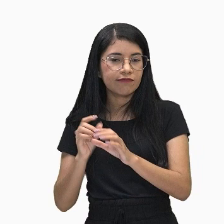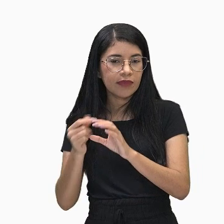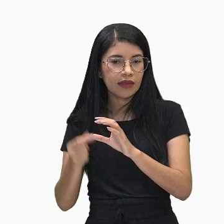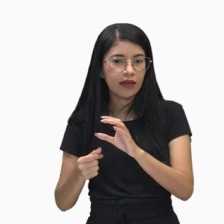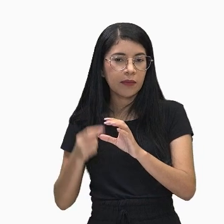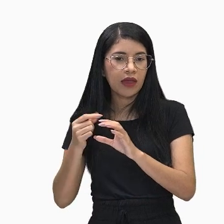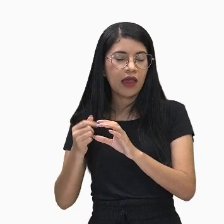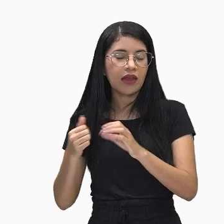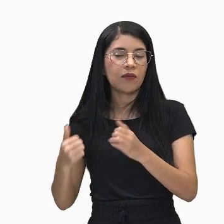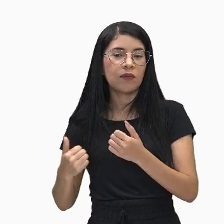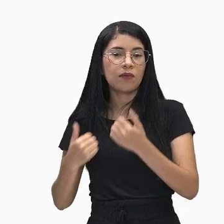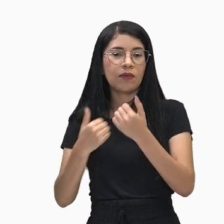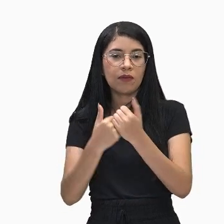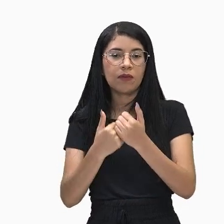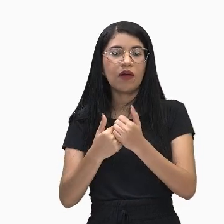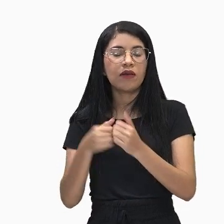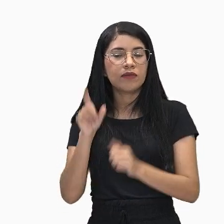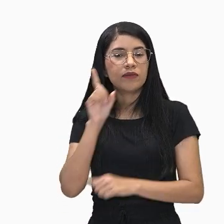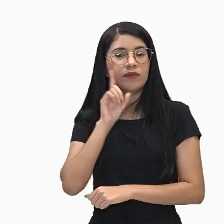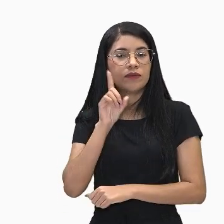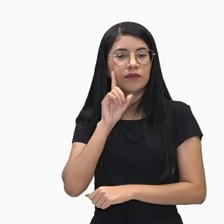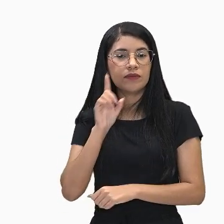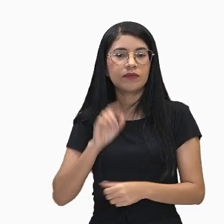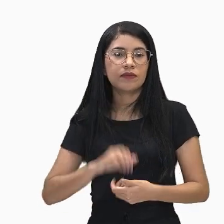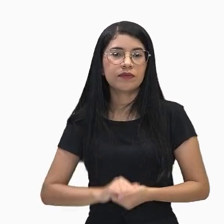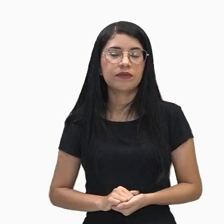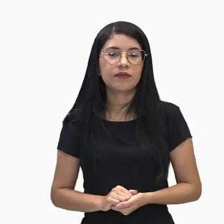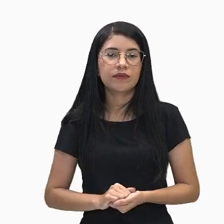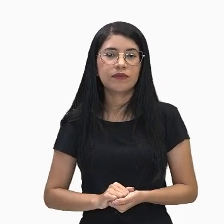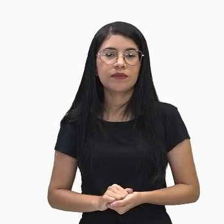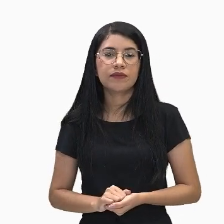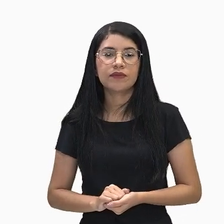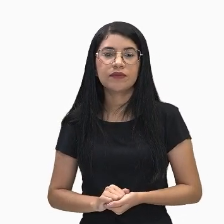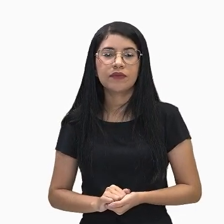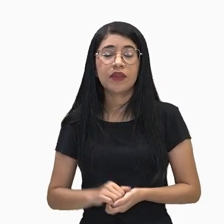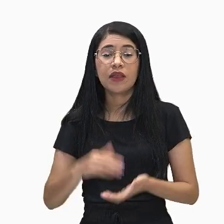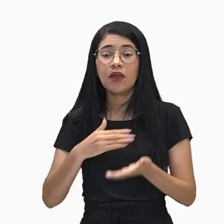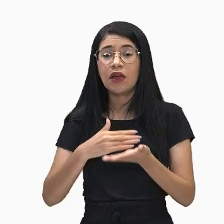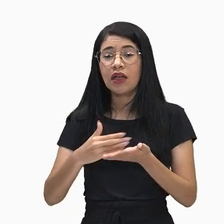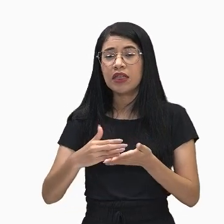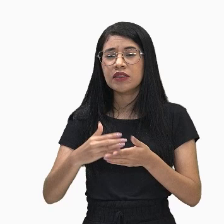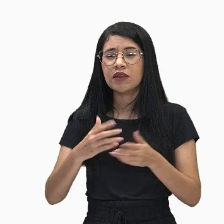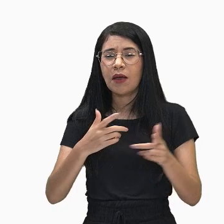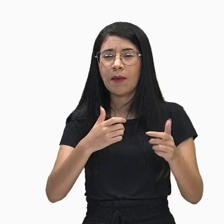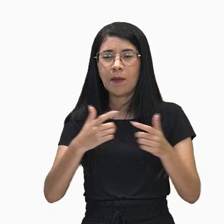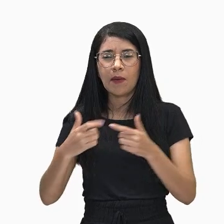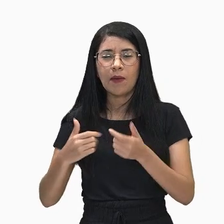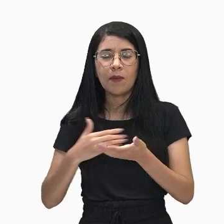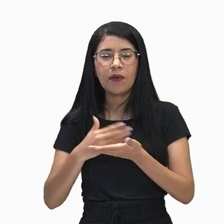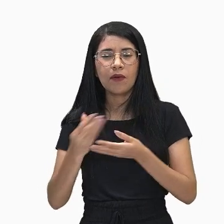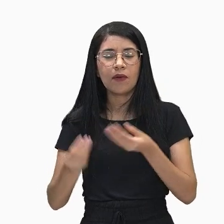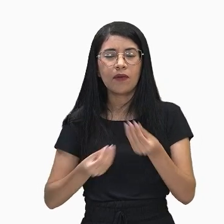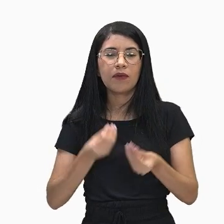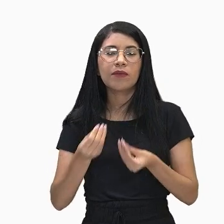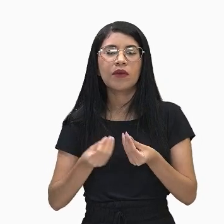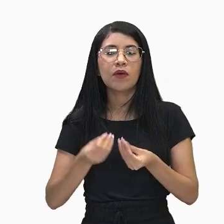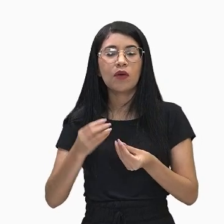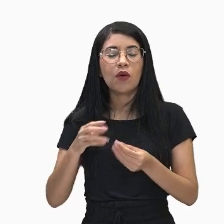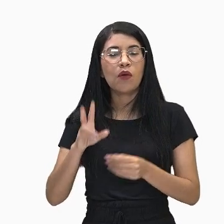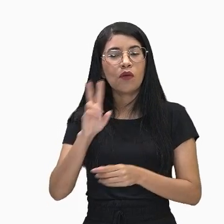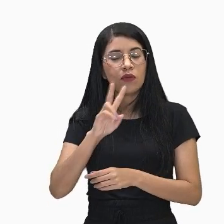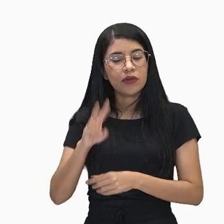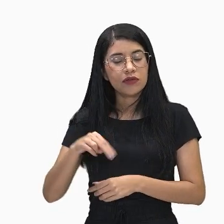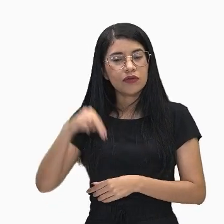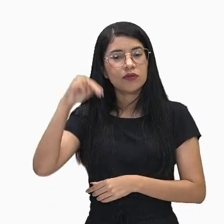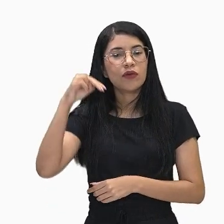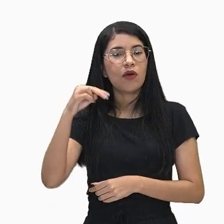contava com o apoio direto dos Estados Unidos. Início do conflito ocorreu quando o Vietnã do Norte